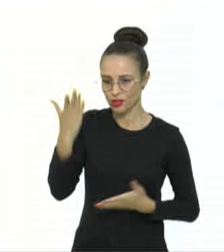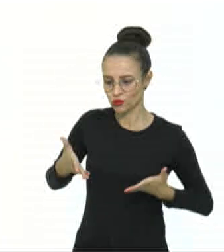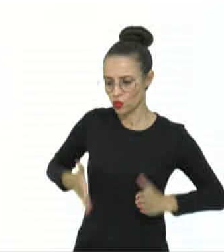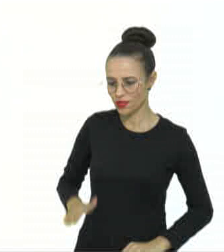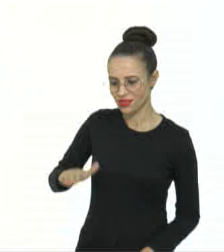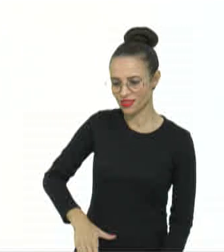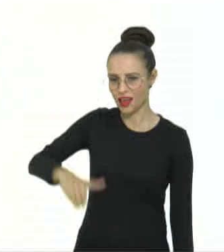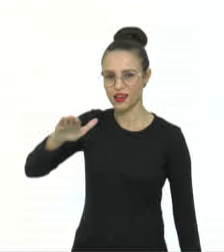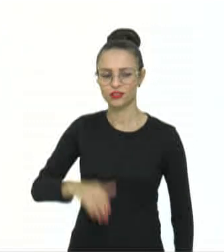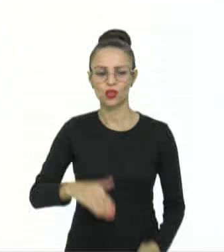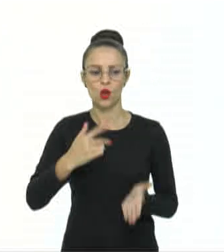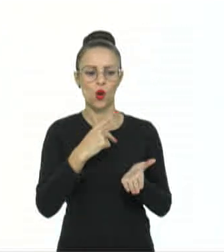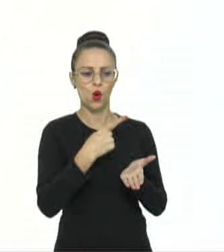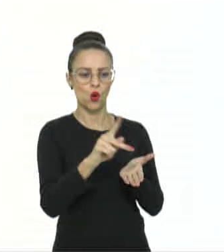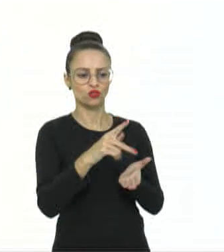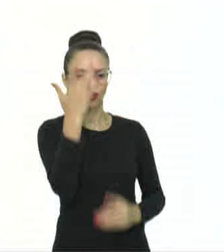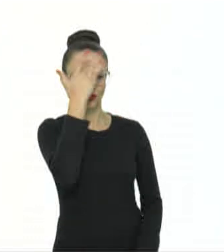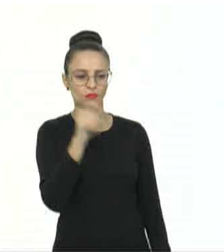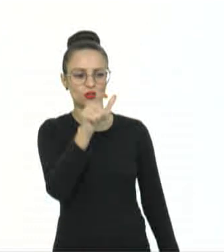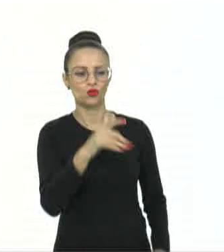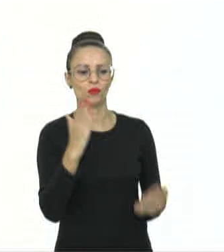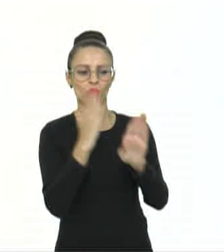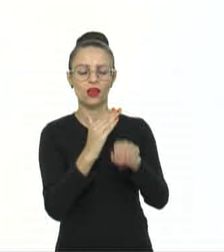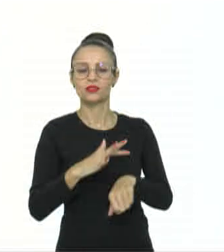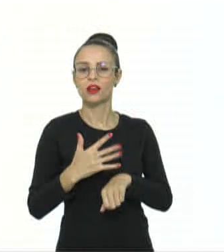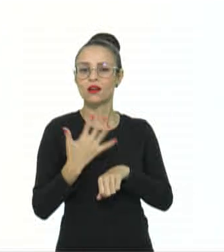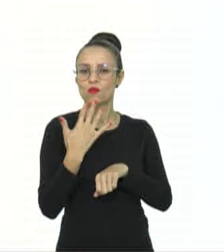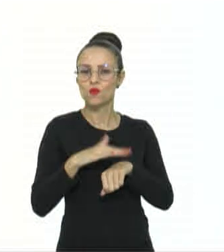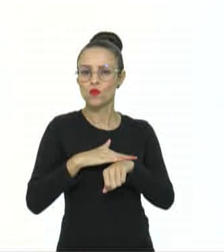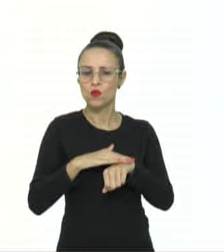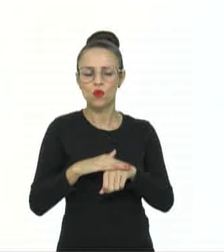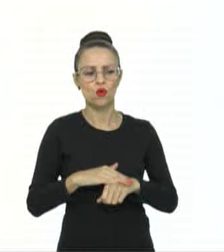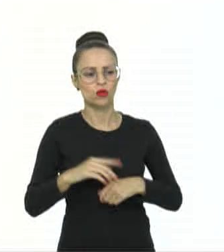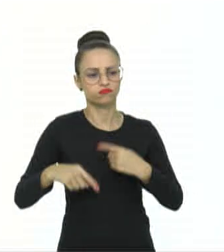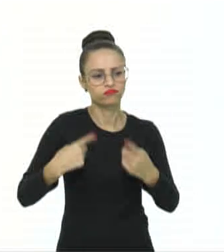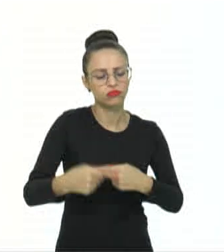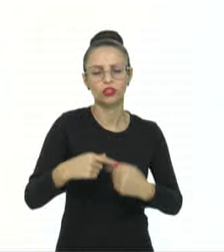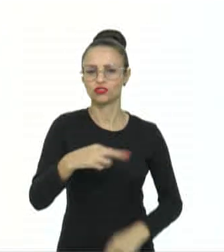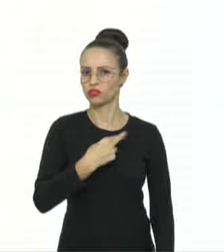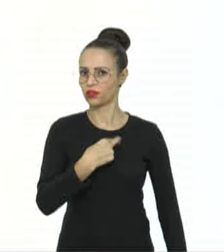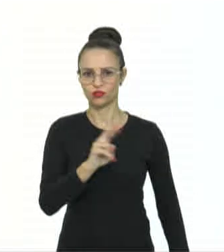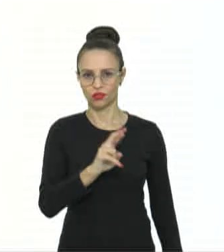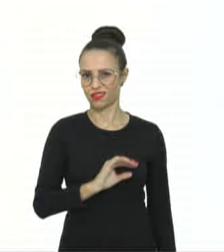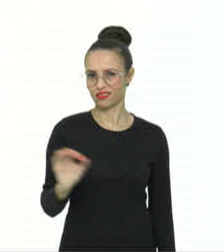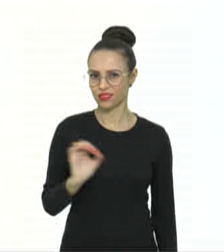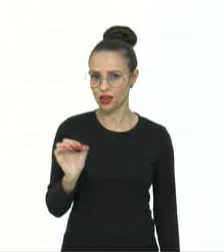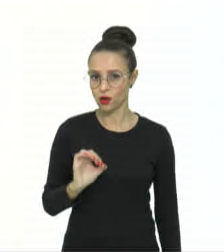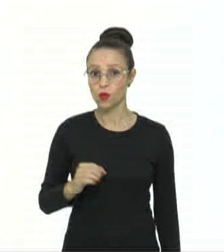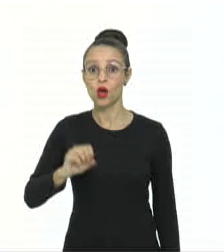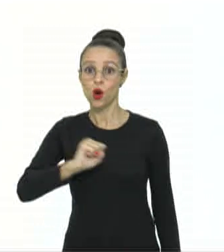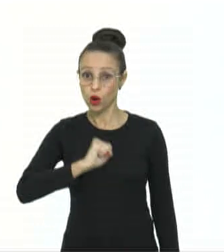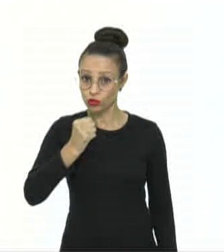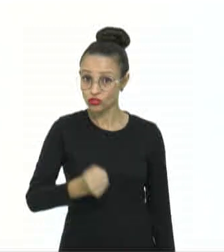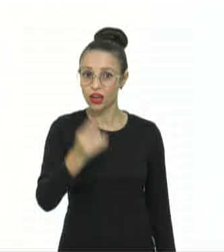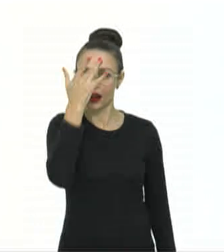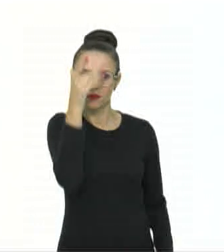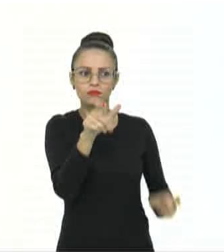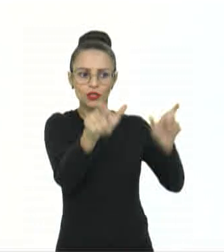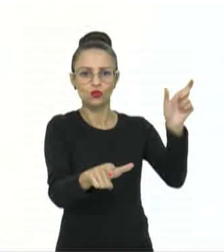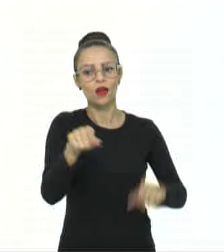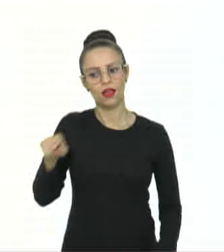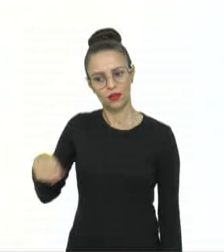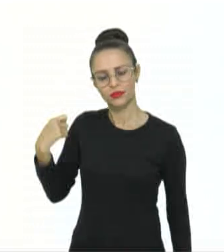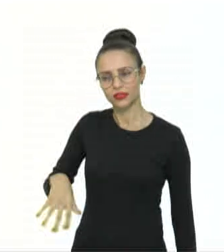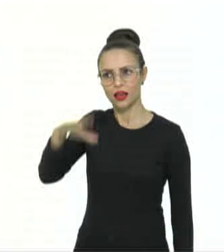outra pessoa pela cor de sua pele, por sua origem ou ainda por sua religião. Para odiar as pessoas, precisam